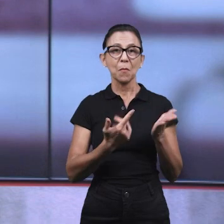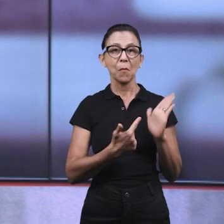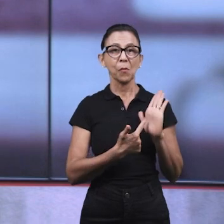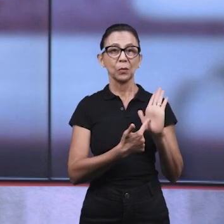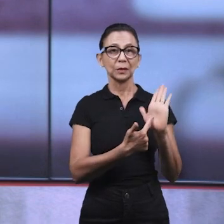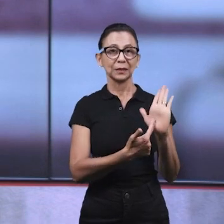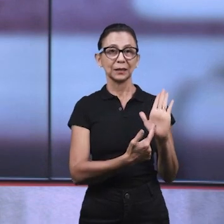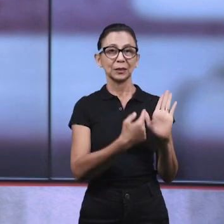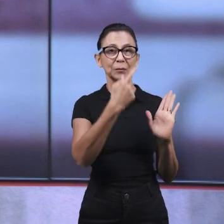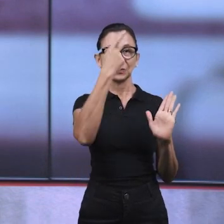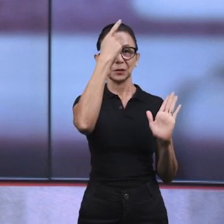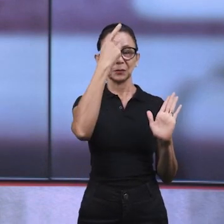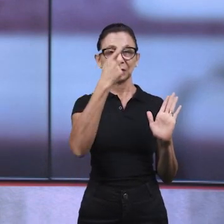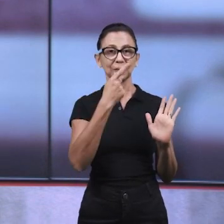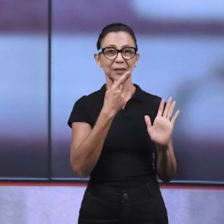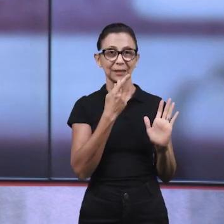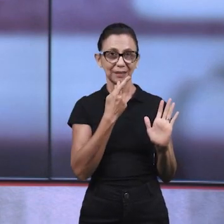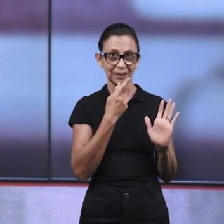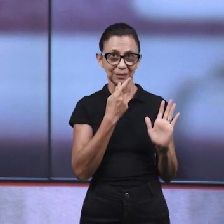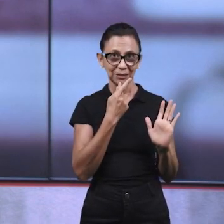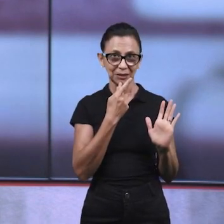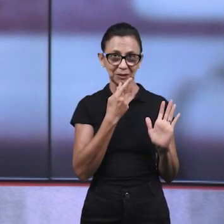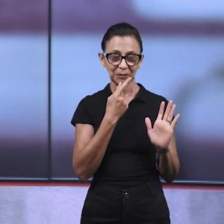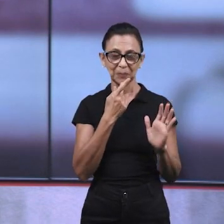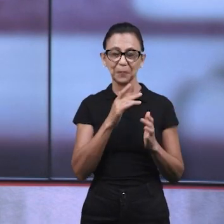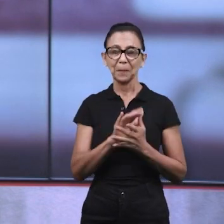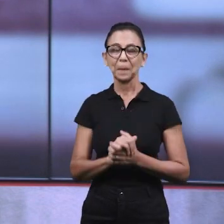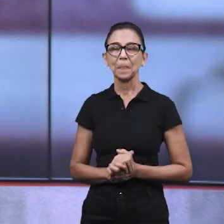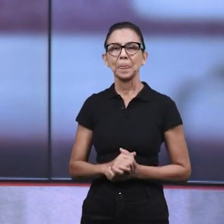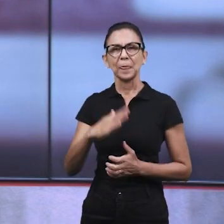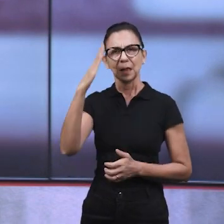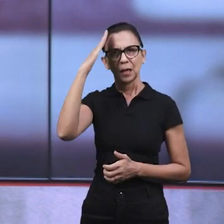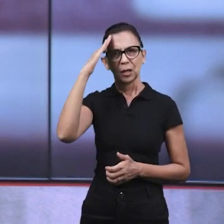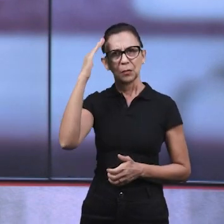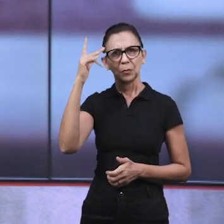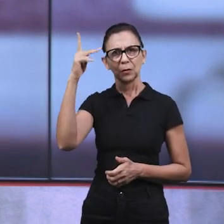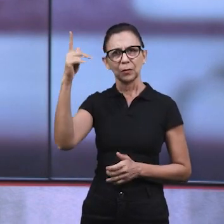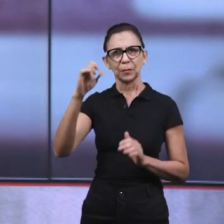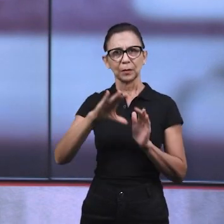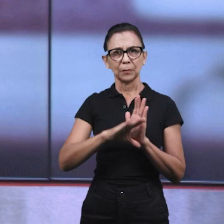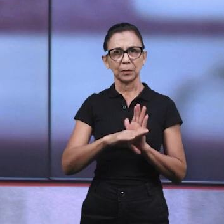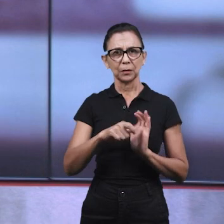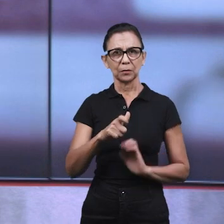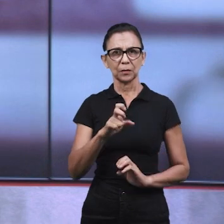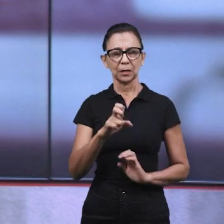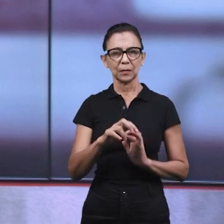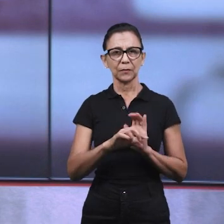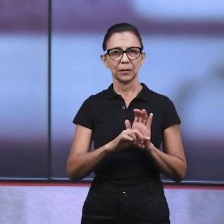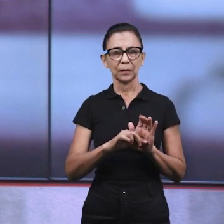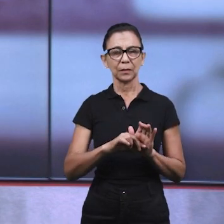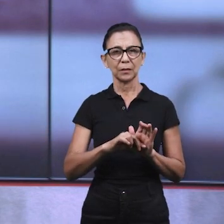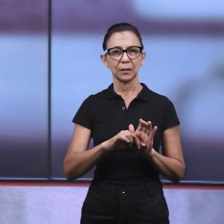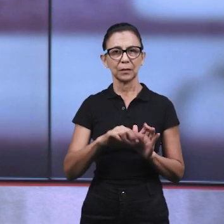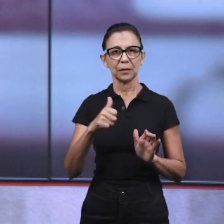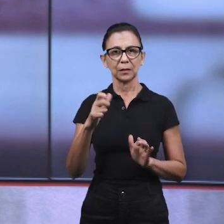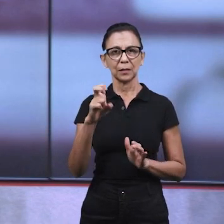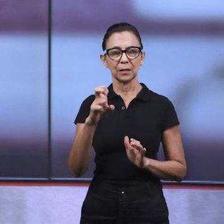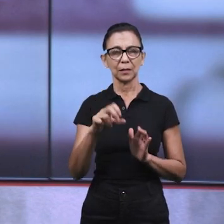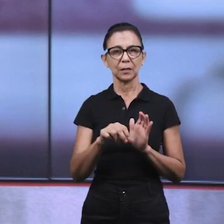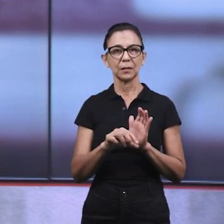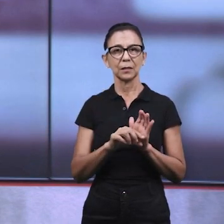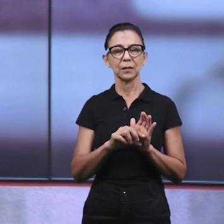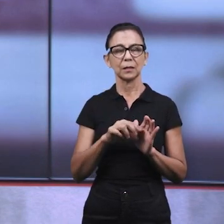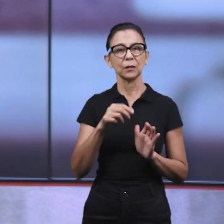somos. O Senhor, no livro de Provérbios 15:1, nos ensina que a resposta branda